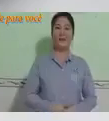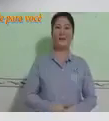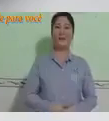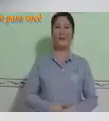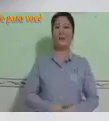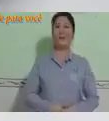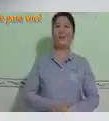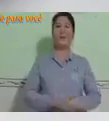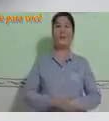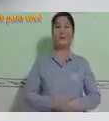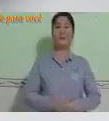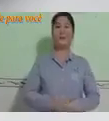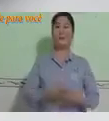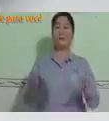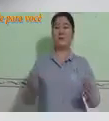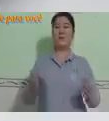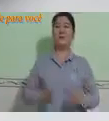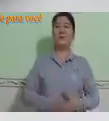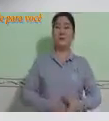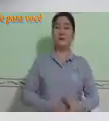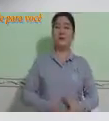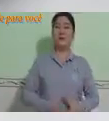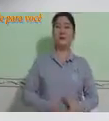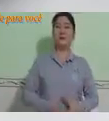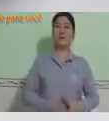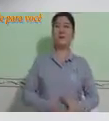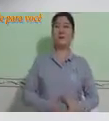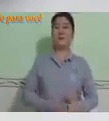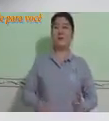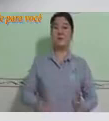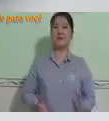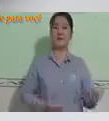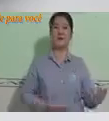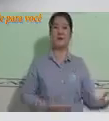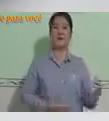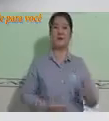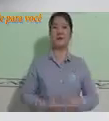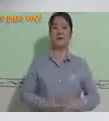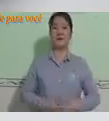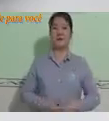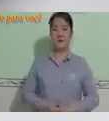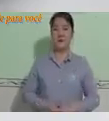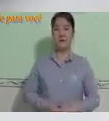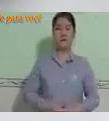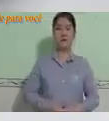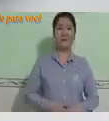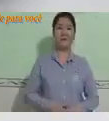Alguns desses exercícios podem ser caçar palavras, vírgula, sudoku ou montar um quebra-cabeças, vírgula, por